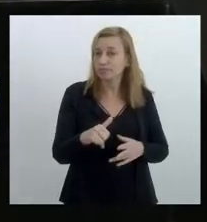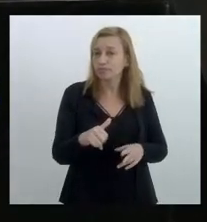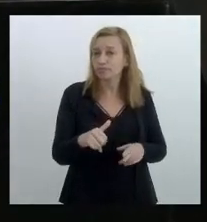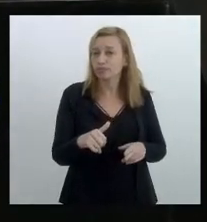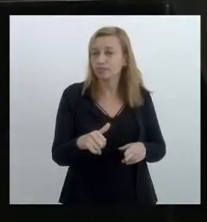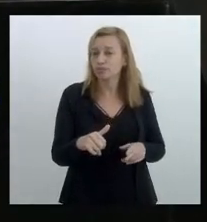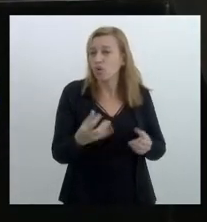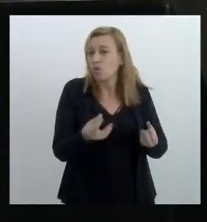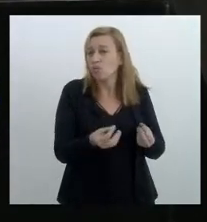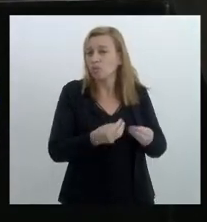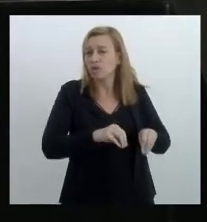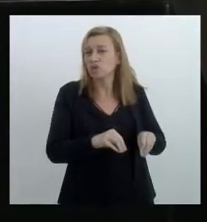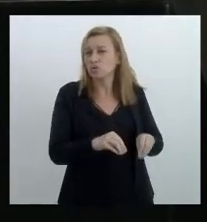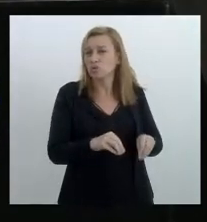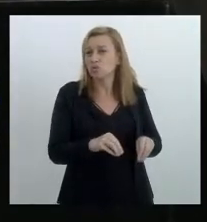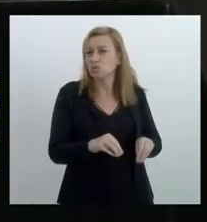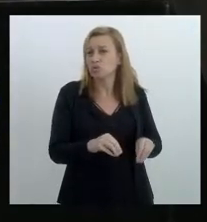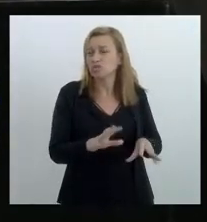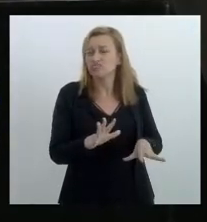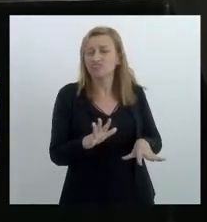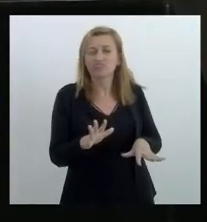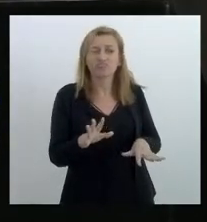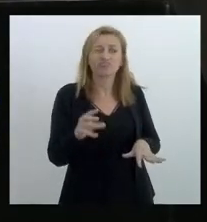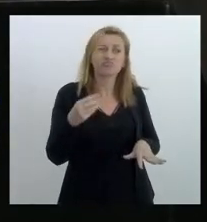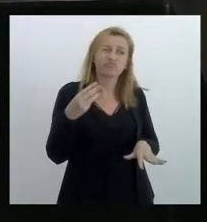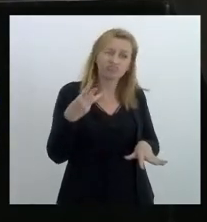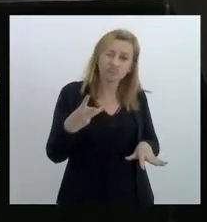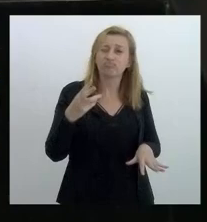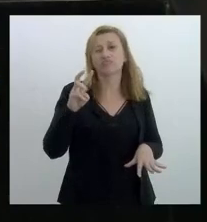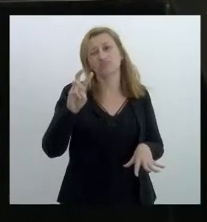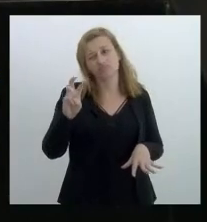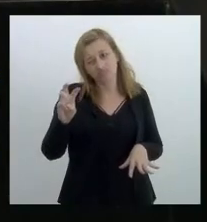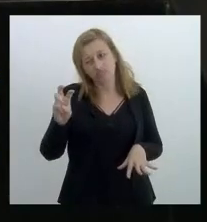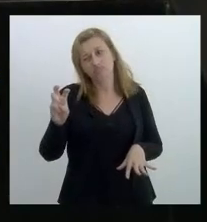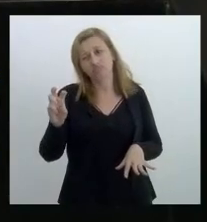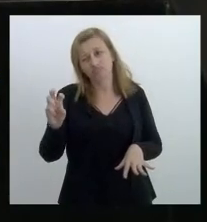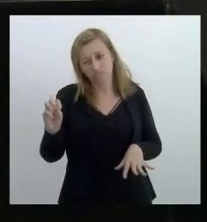um prejuízo, né, que dá em torno de